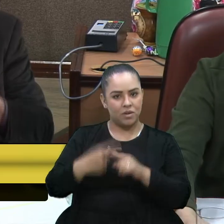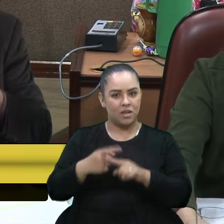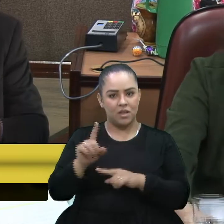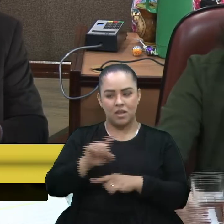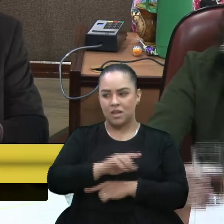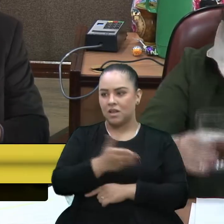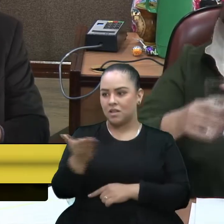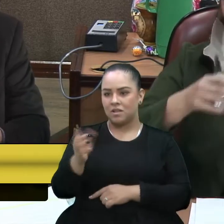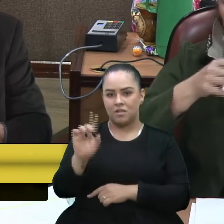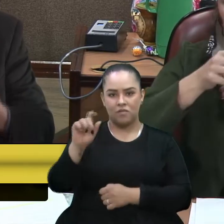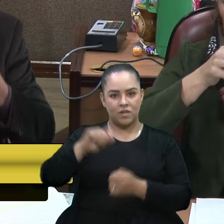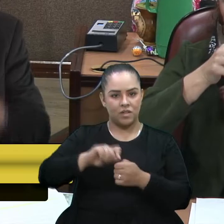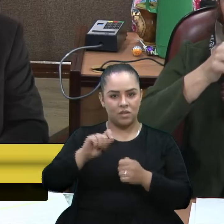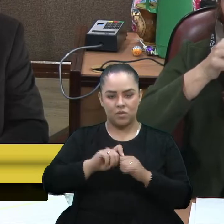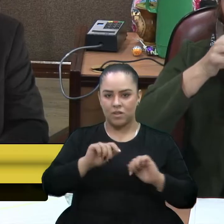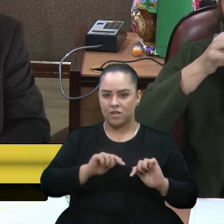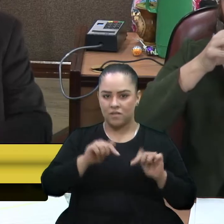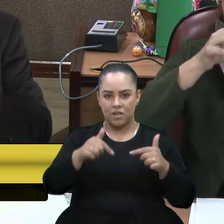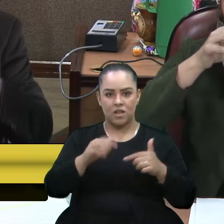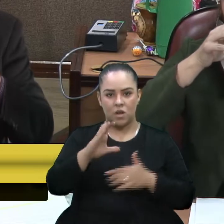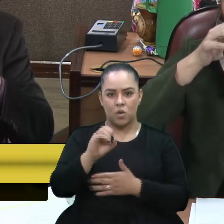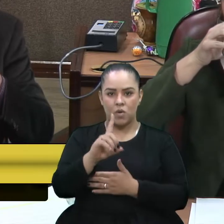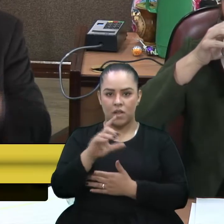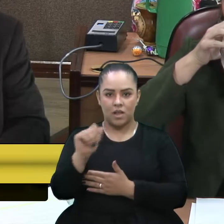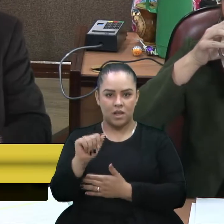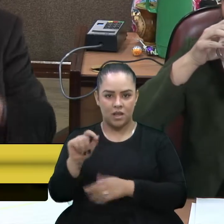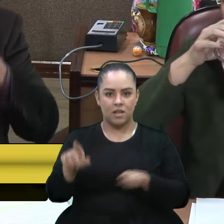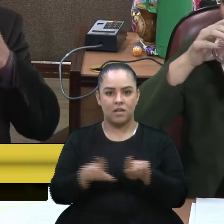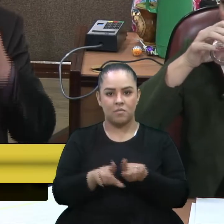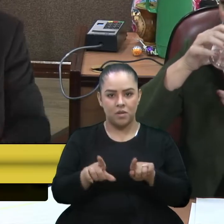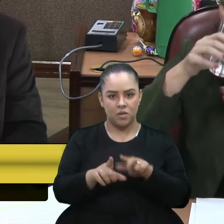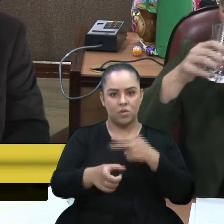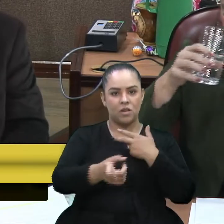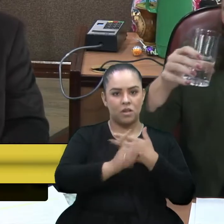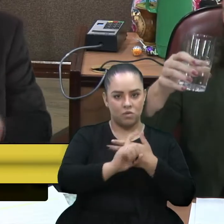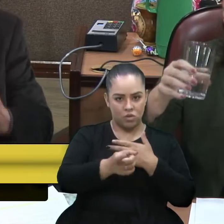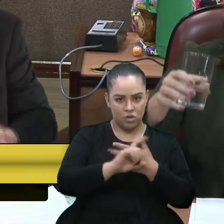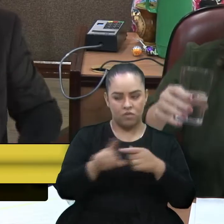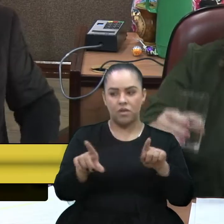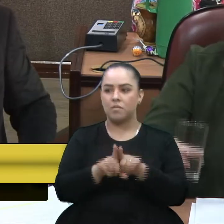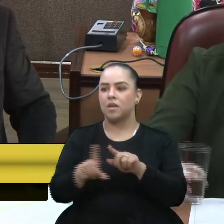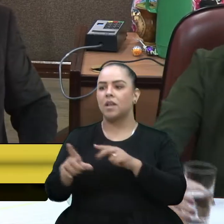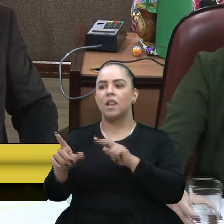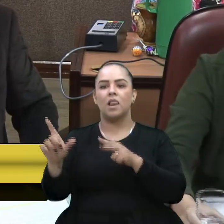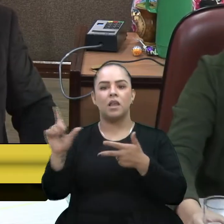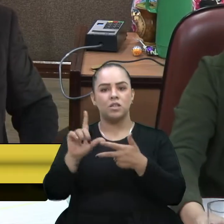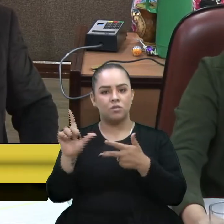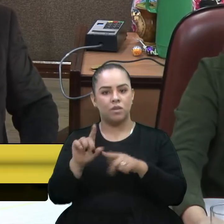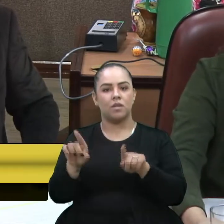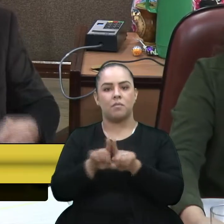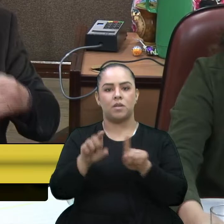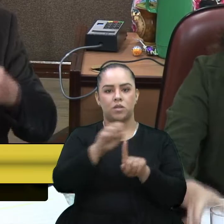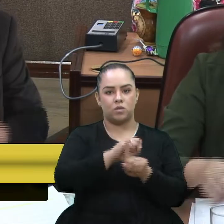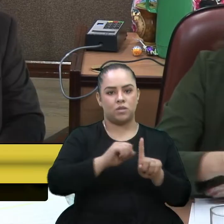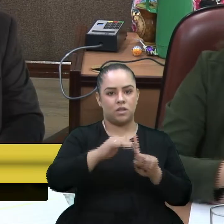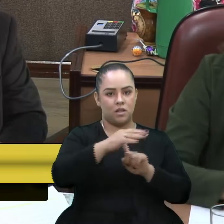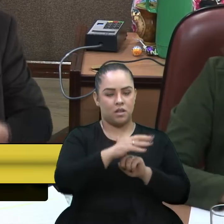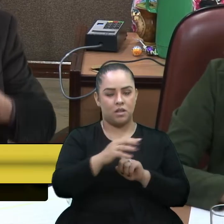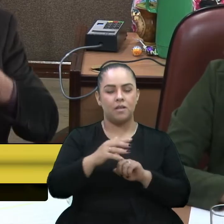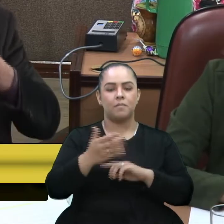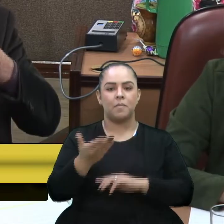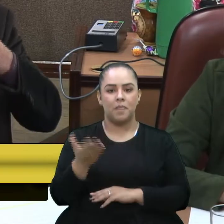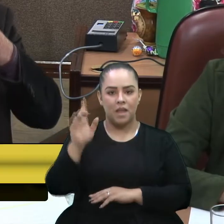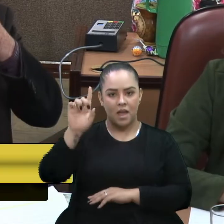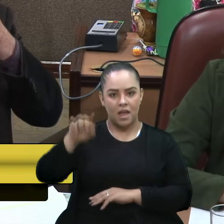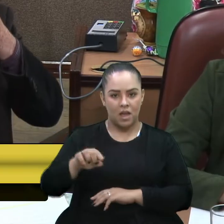em defesa da Codeca, em defesa do Executivo, do Legislativo e da sociedade. Então, acho